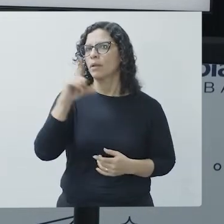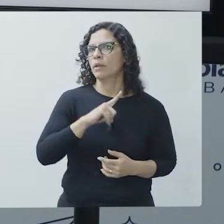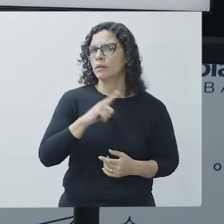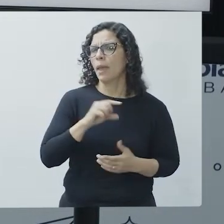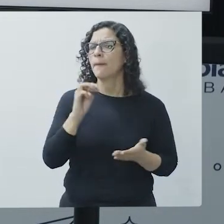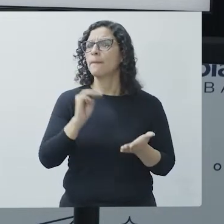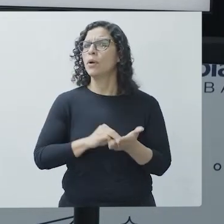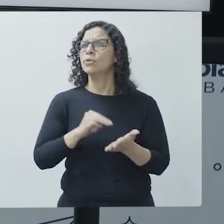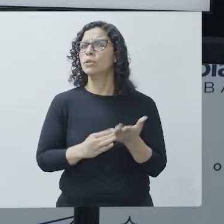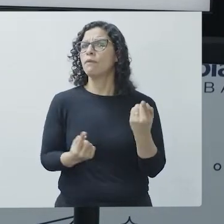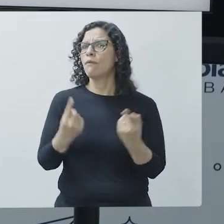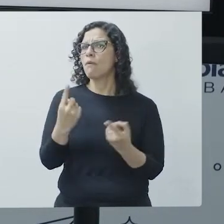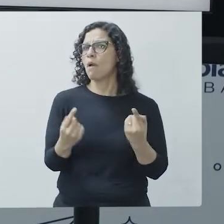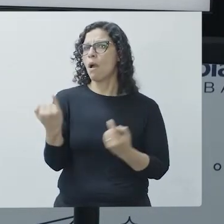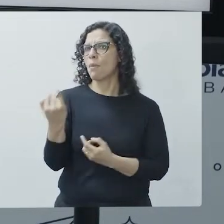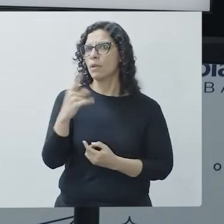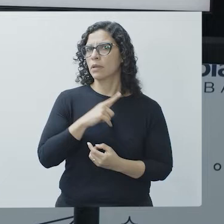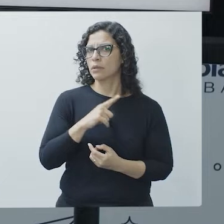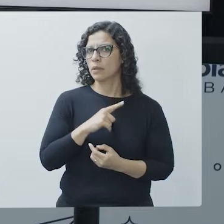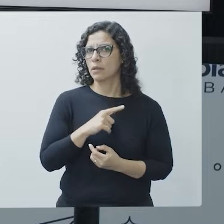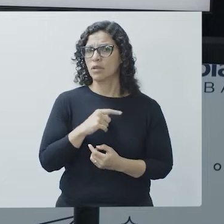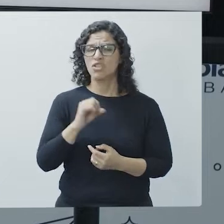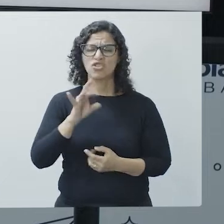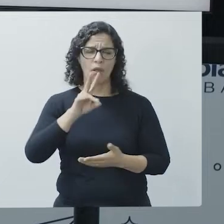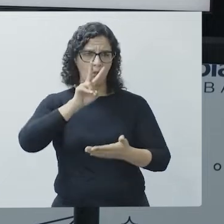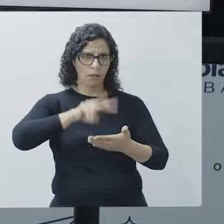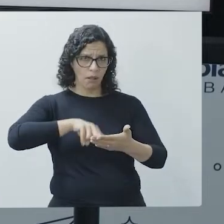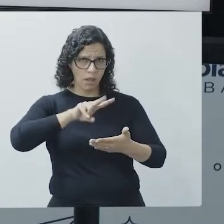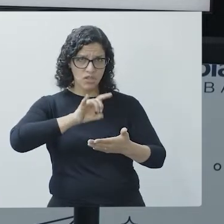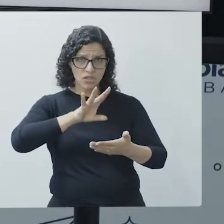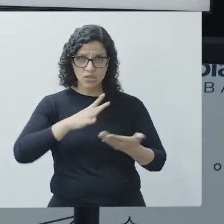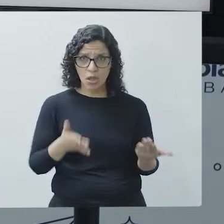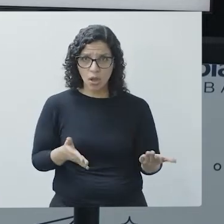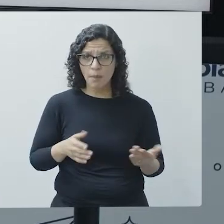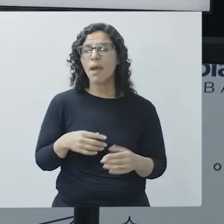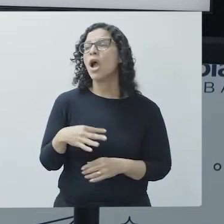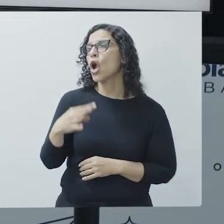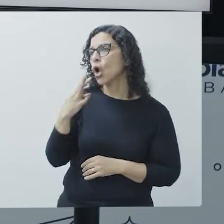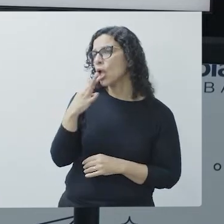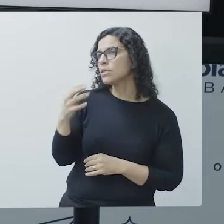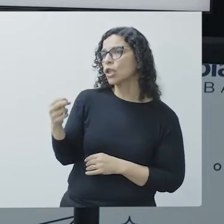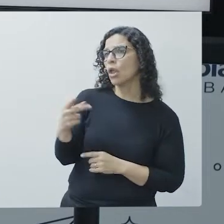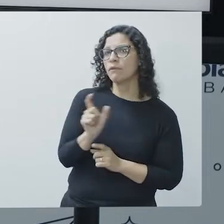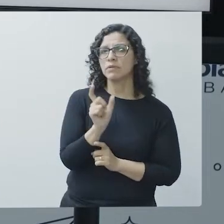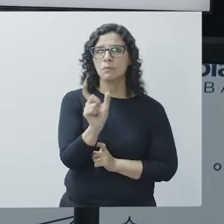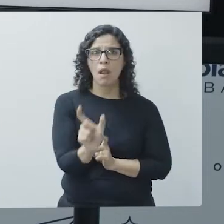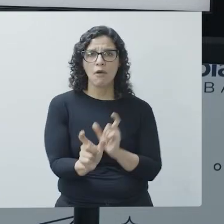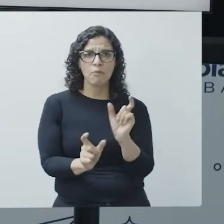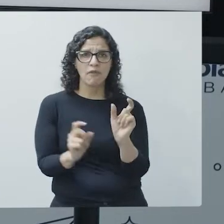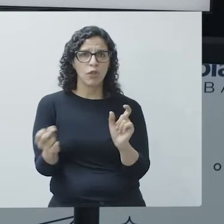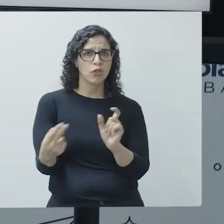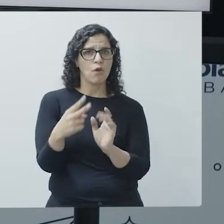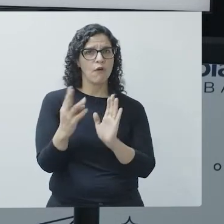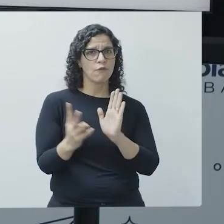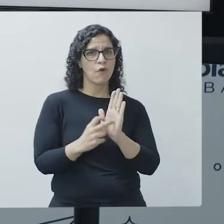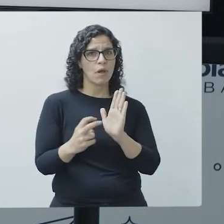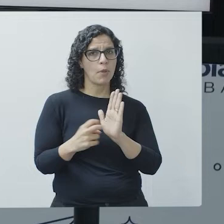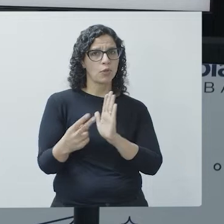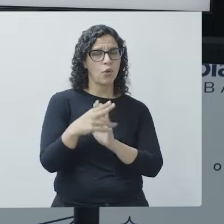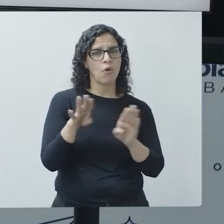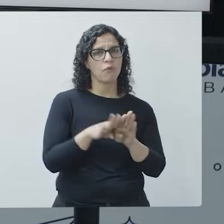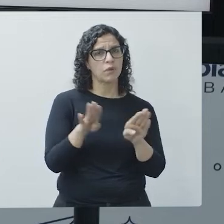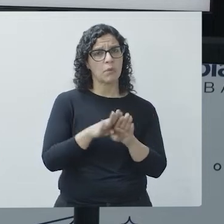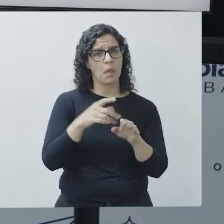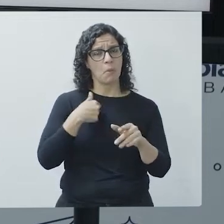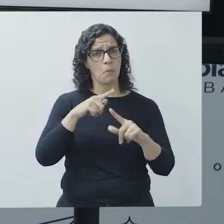Quais motivos é importante? Somente para ler, né? Para conhecer novas palavras? Será que você foi dessas pessoas que